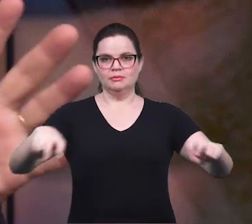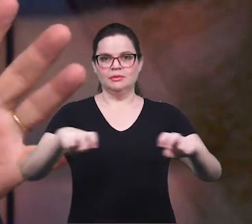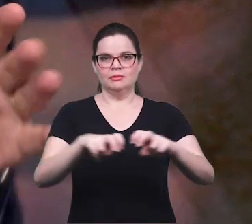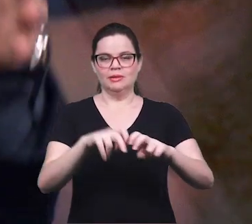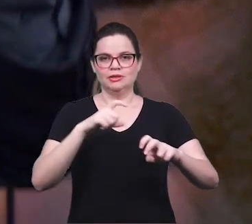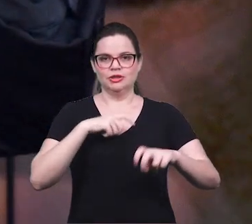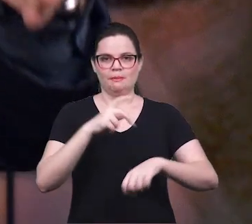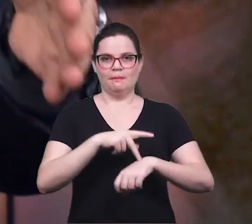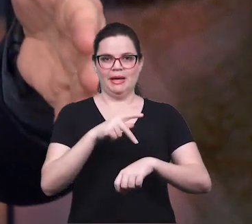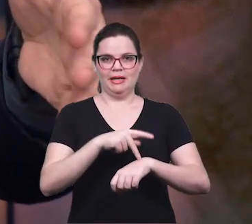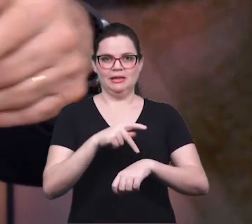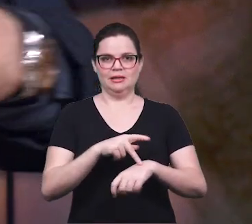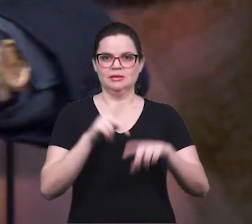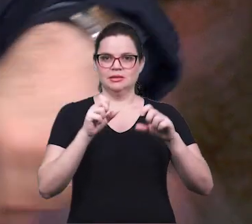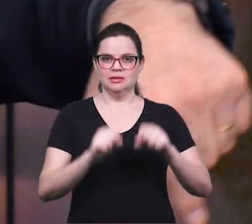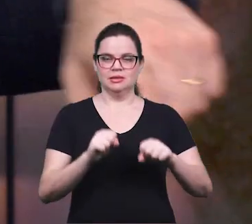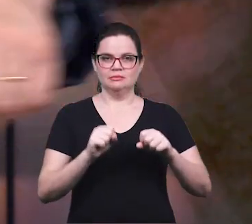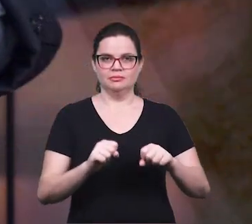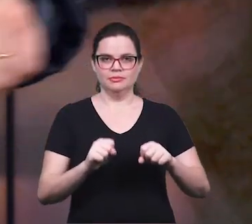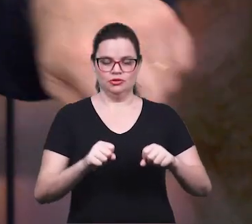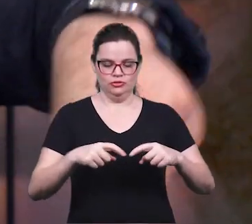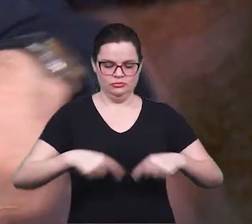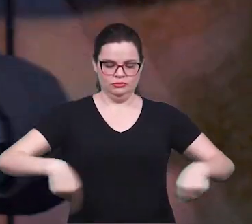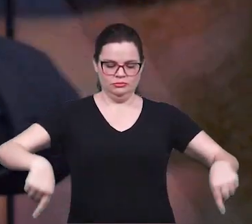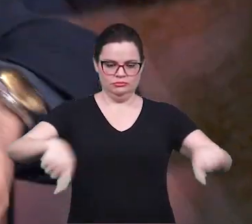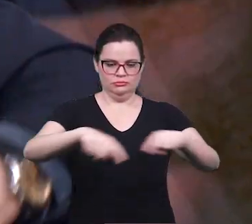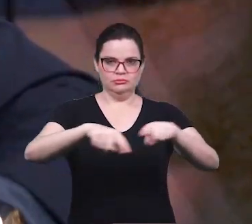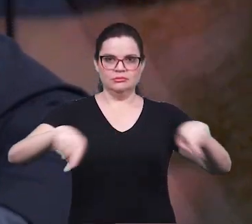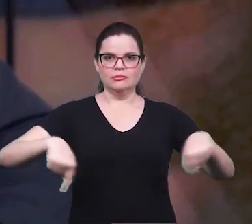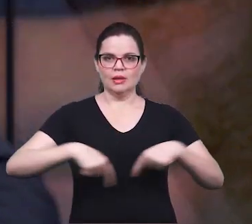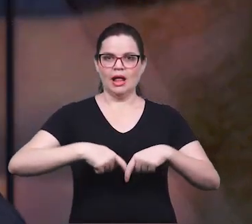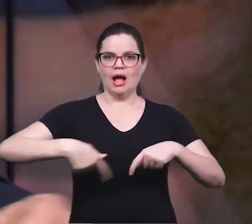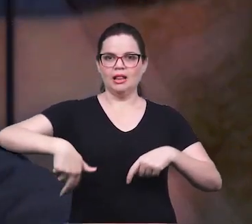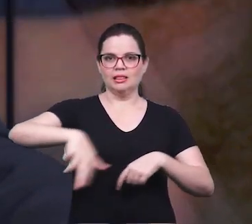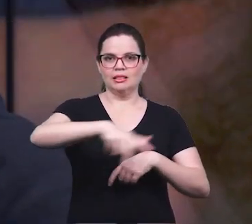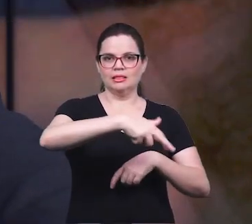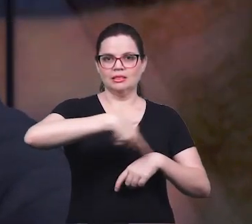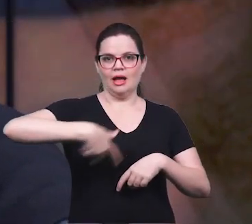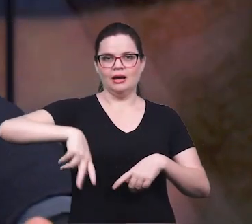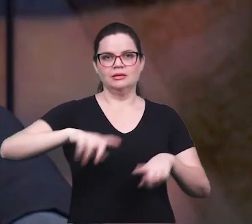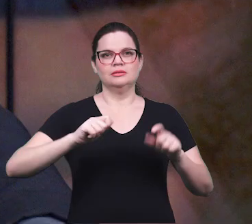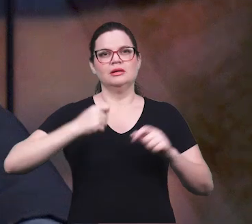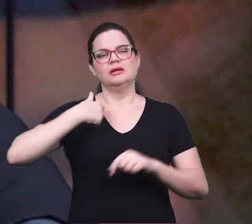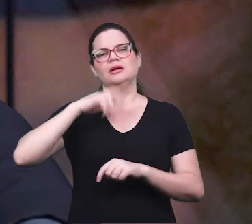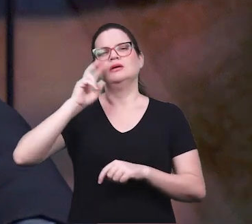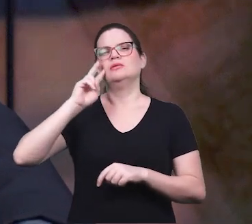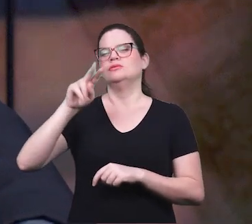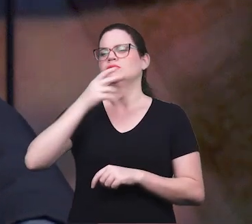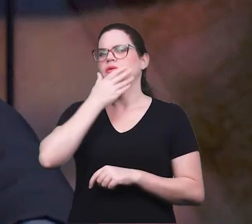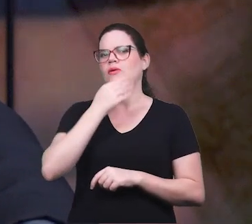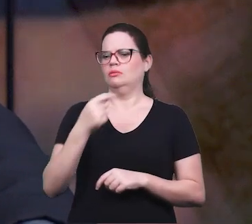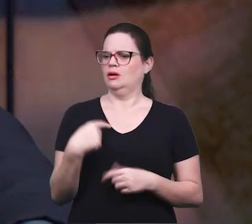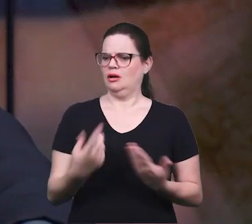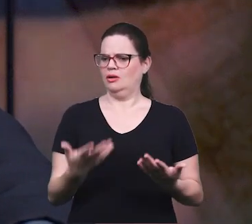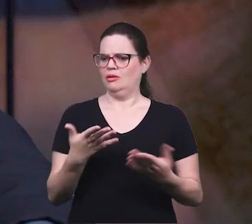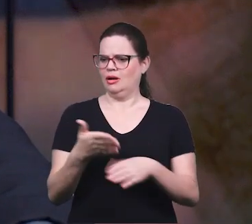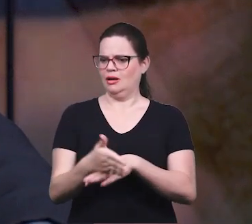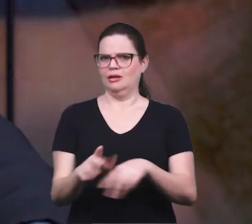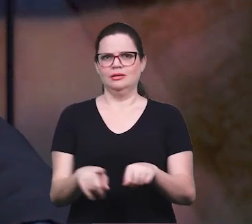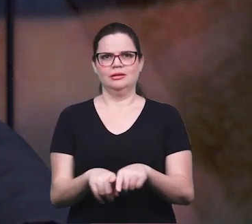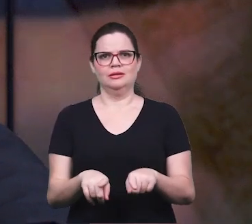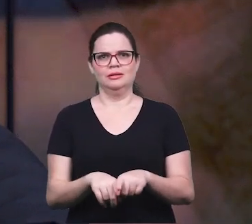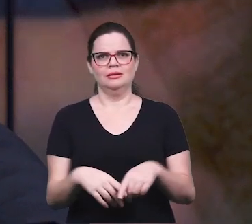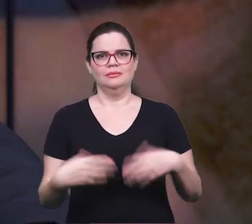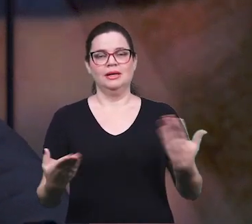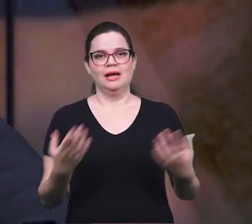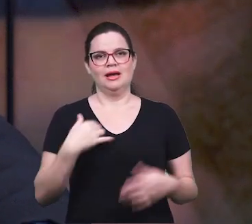com pedra e tu poder entrar dentro daquela pequena piscina ali. E eu vi um homem lá dentro e disse, pô, eu vou ter que entrar nessa água.